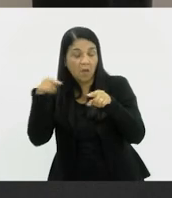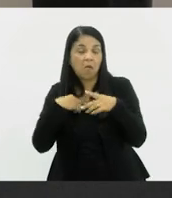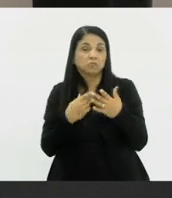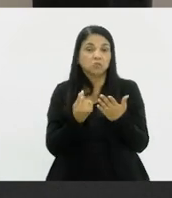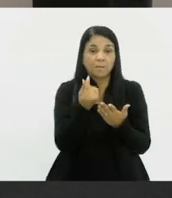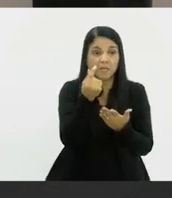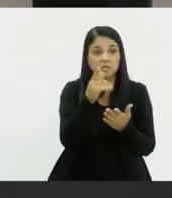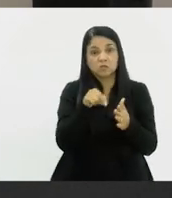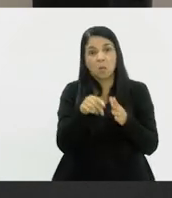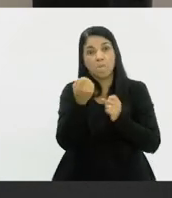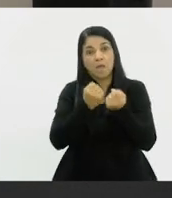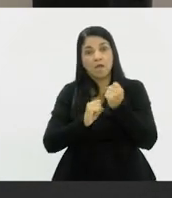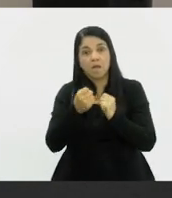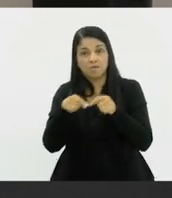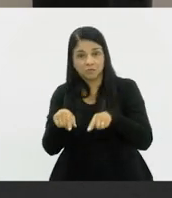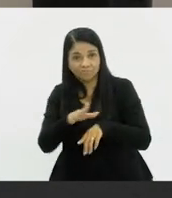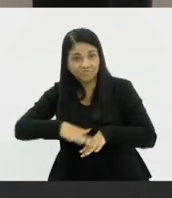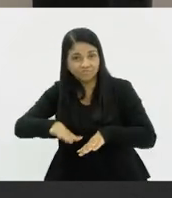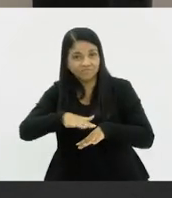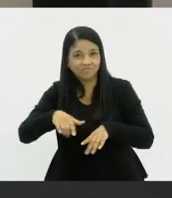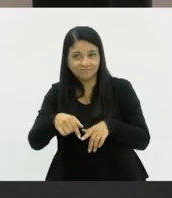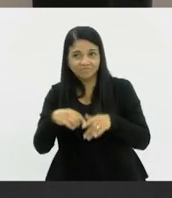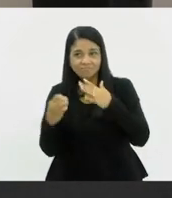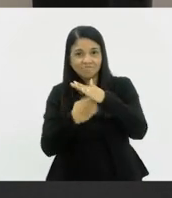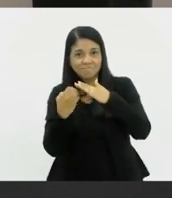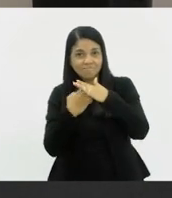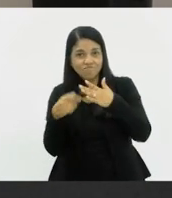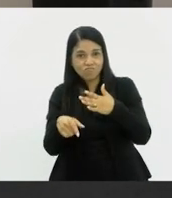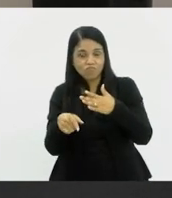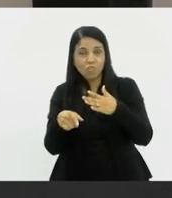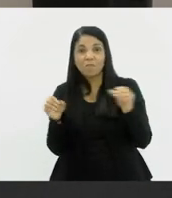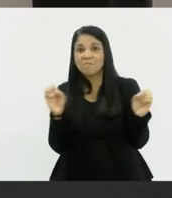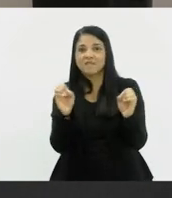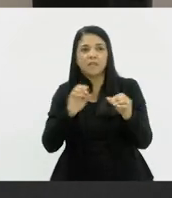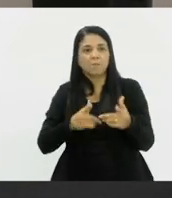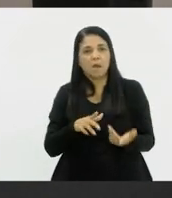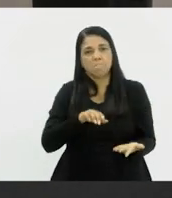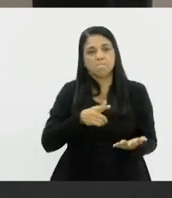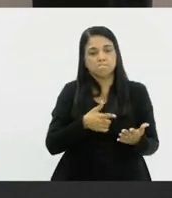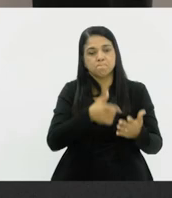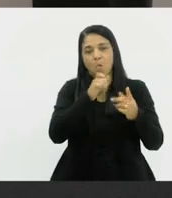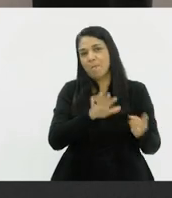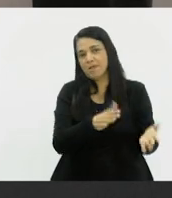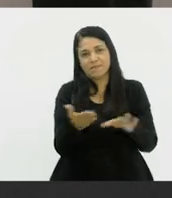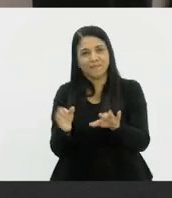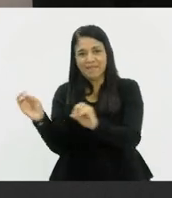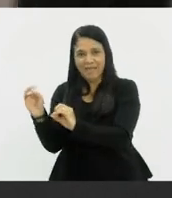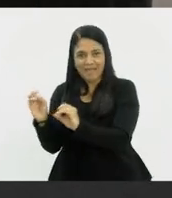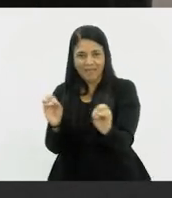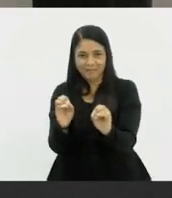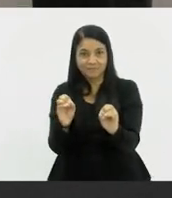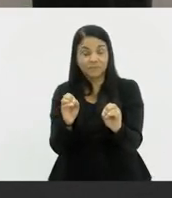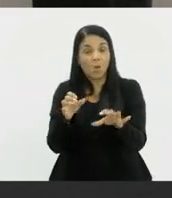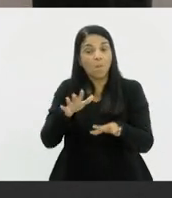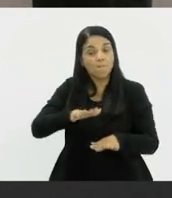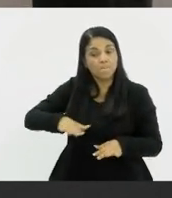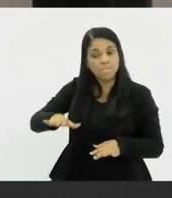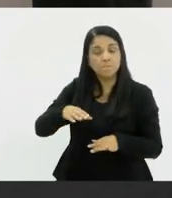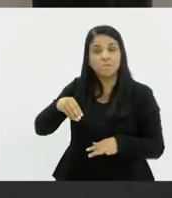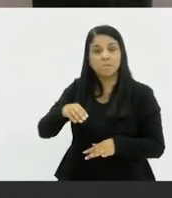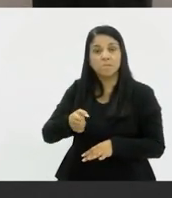Exatamente é o mercado a comprou gente armada para matar o adversário conr é uma questão de mercado por